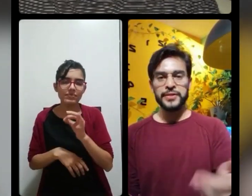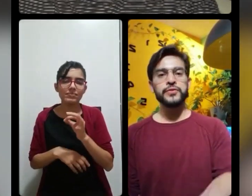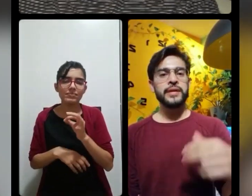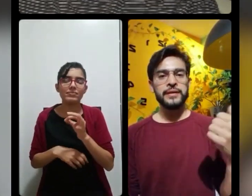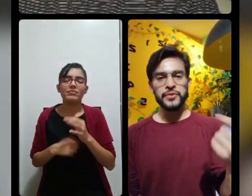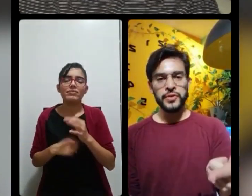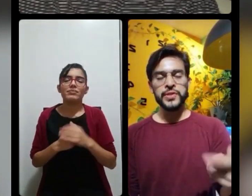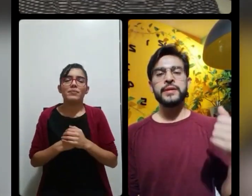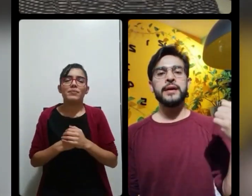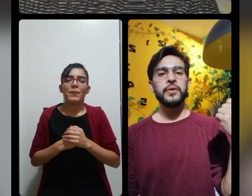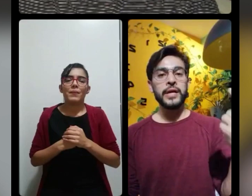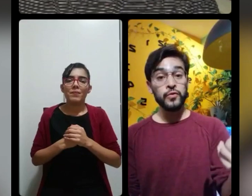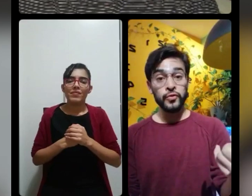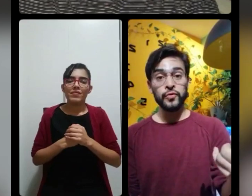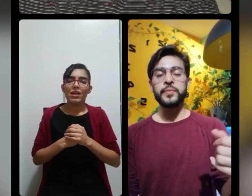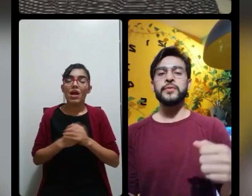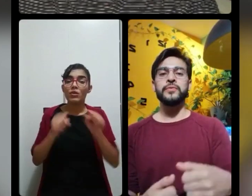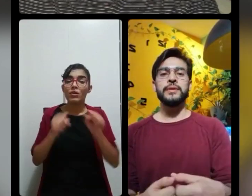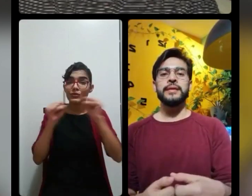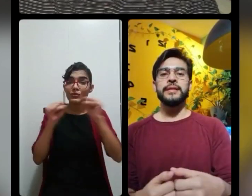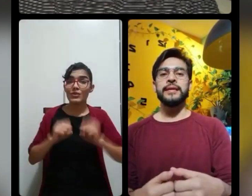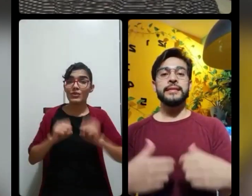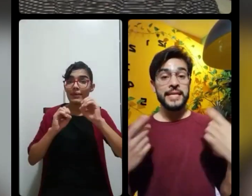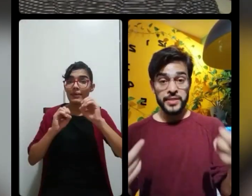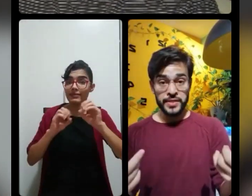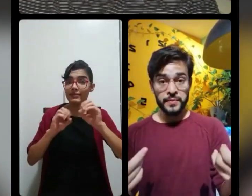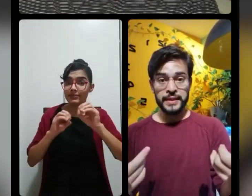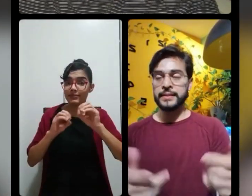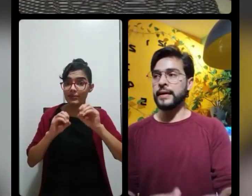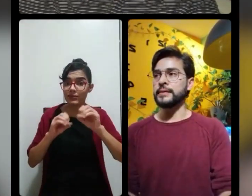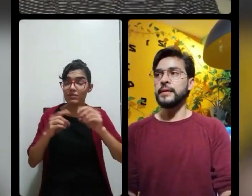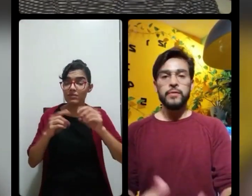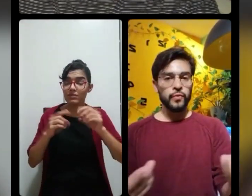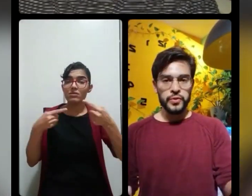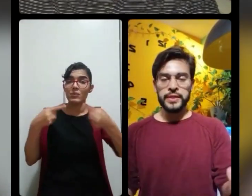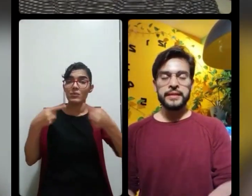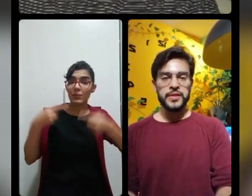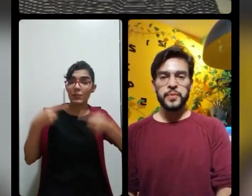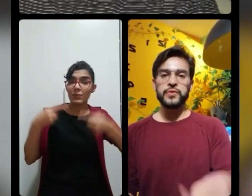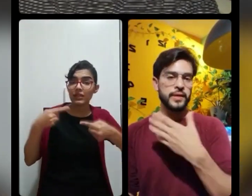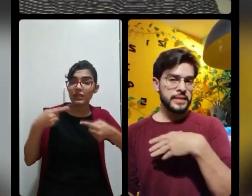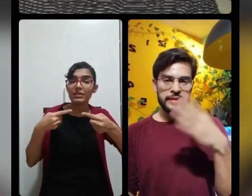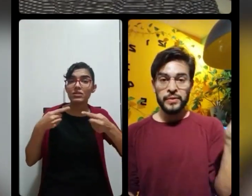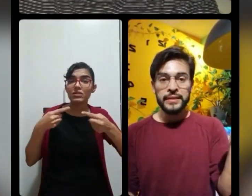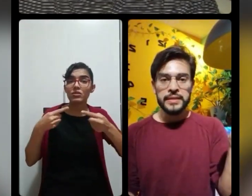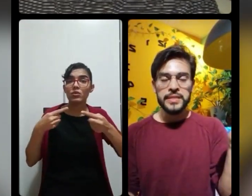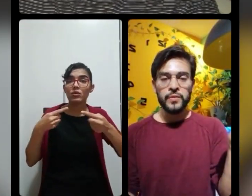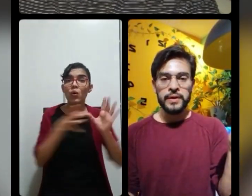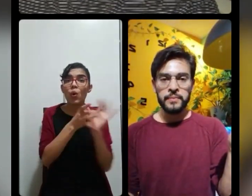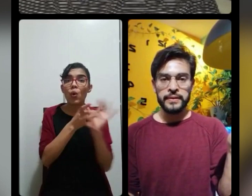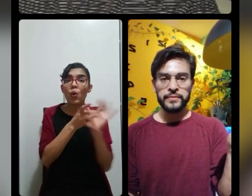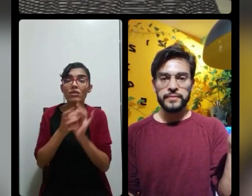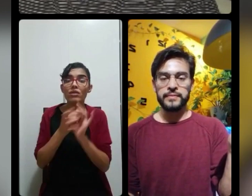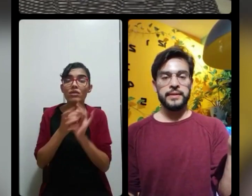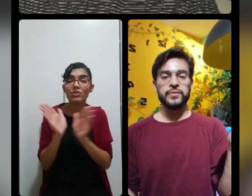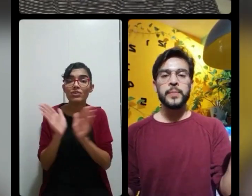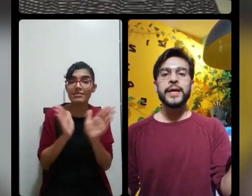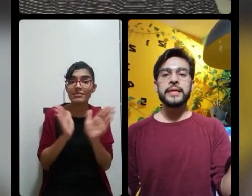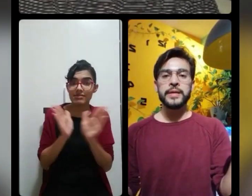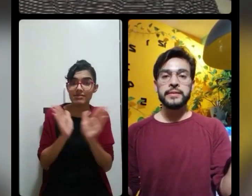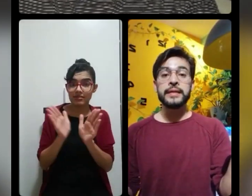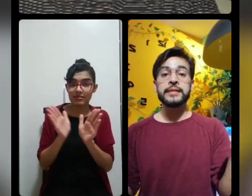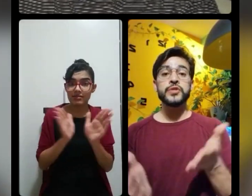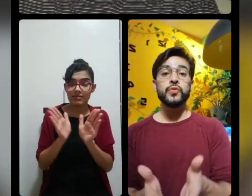sistema educacional, social, econômico, né, de acessibilidade. O curso de letras português ele tem uma tradição ampla